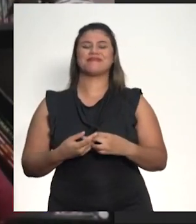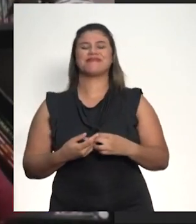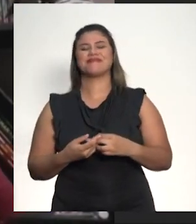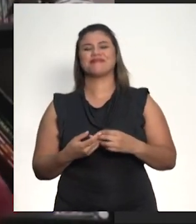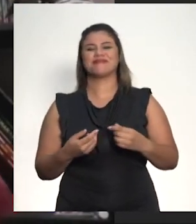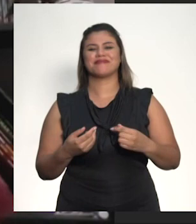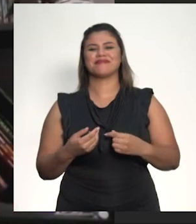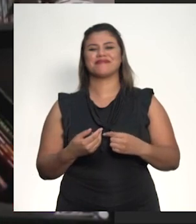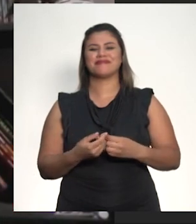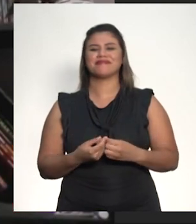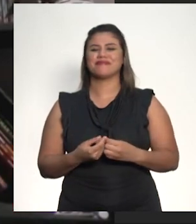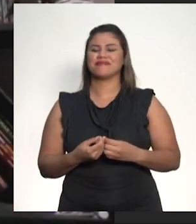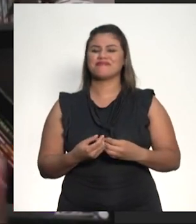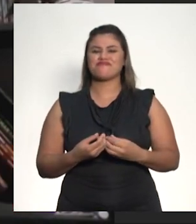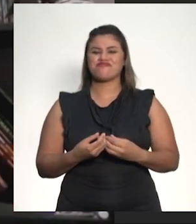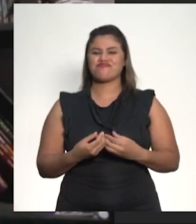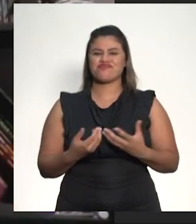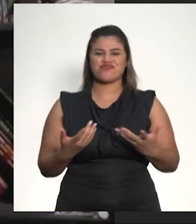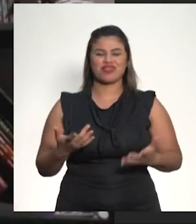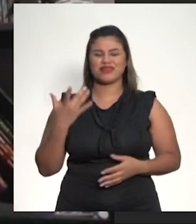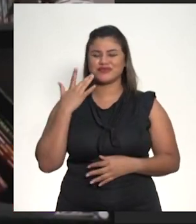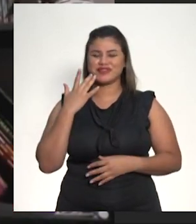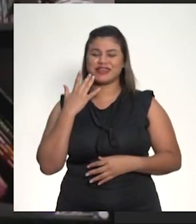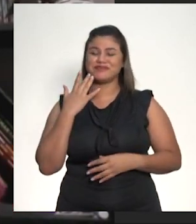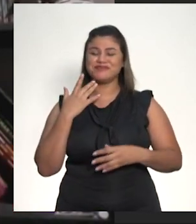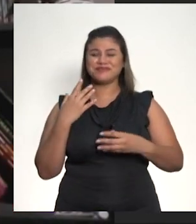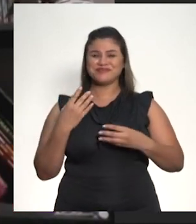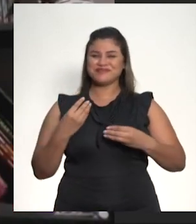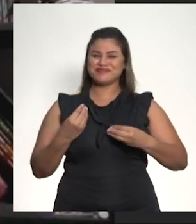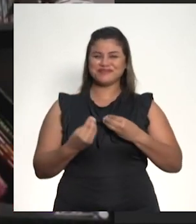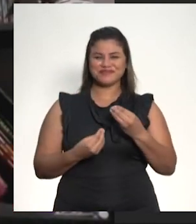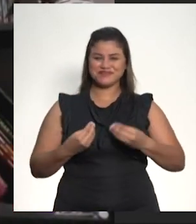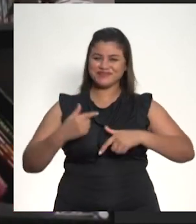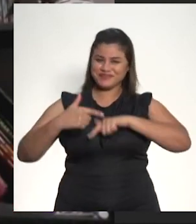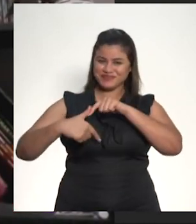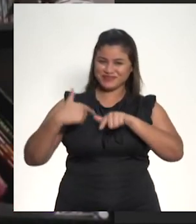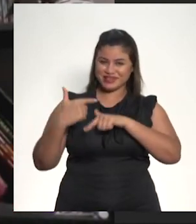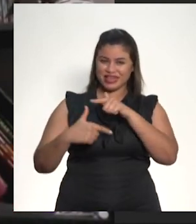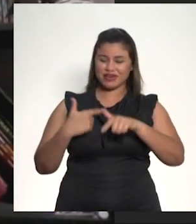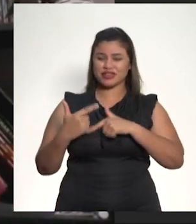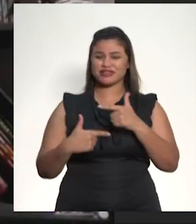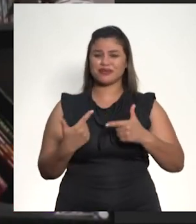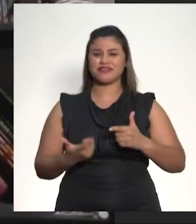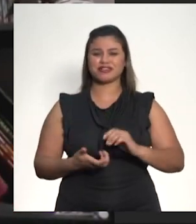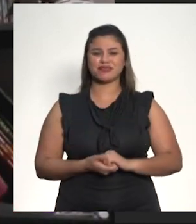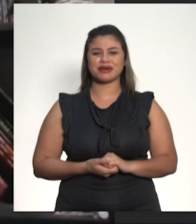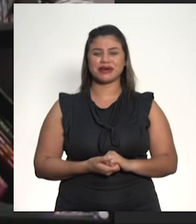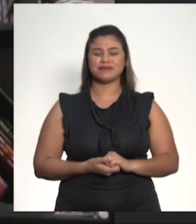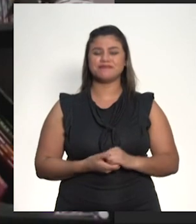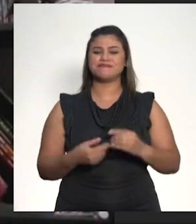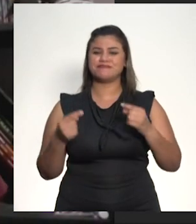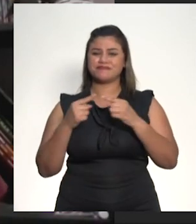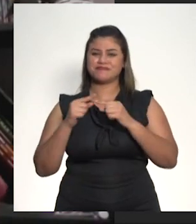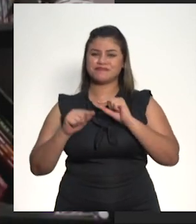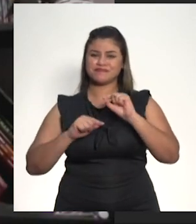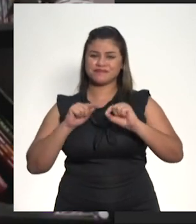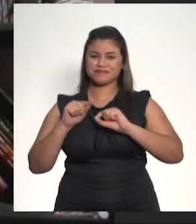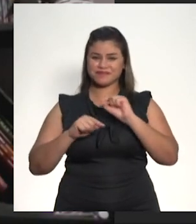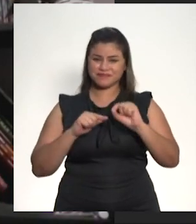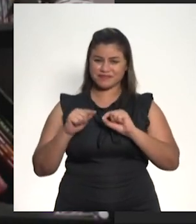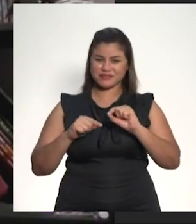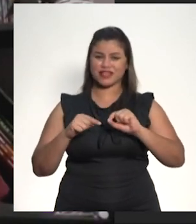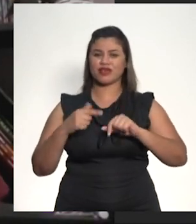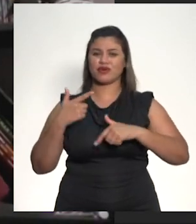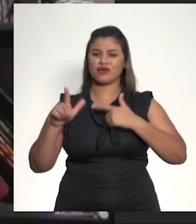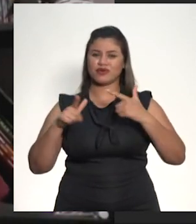casa. Então, muitas vezes, a gente também tem que entender que o nosso trabalho ele não pode consumir toda a nossa vida, porque existem vários